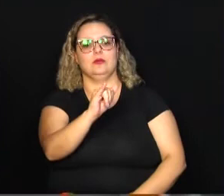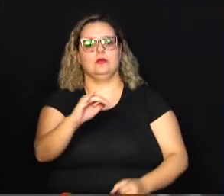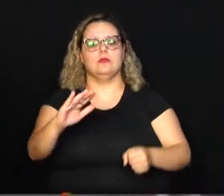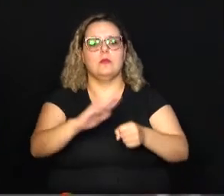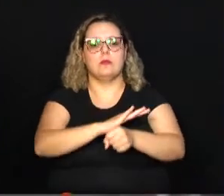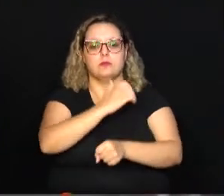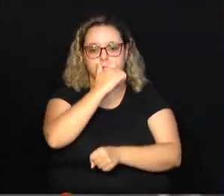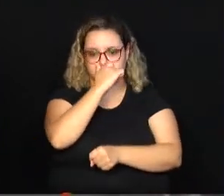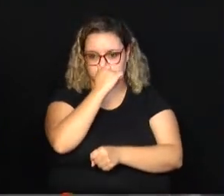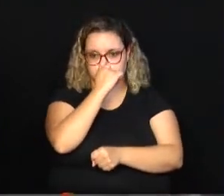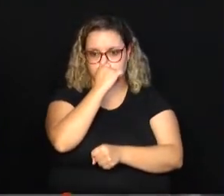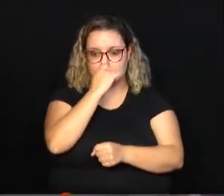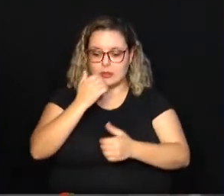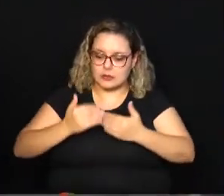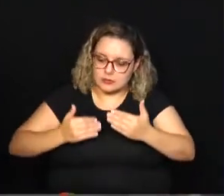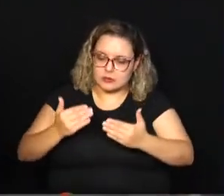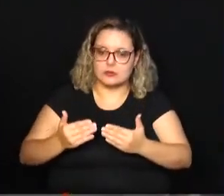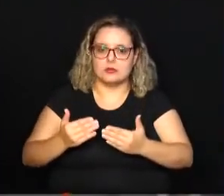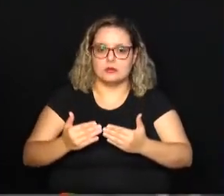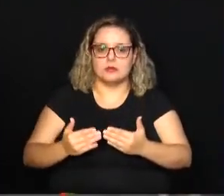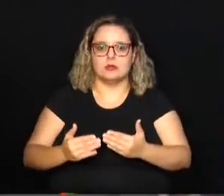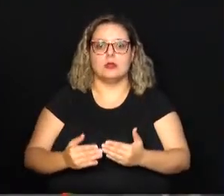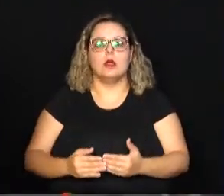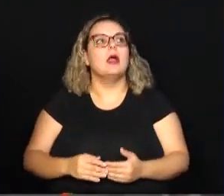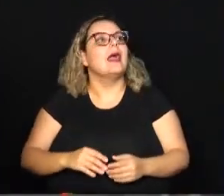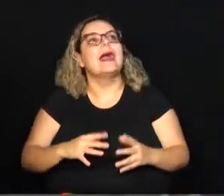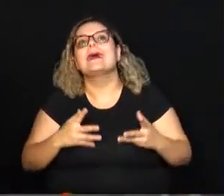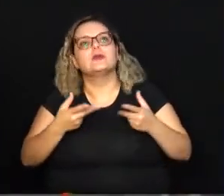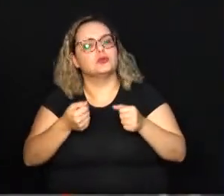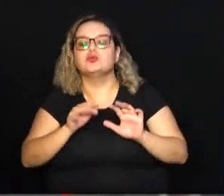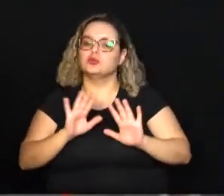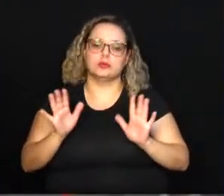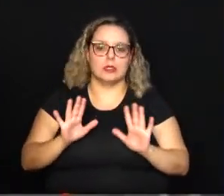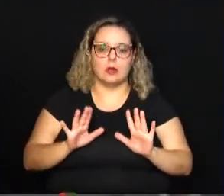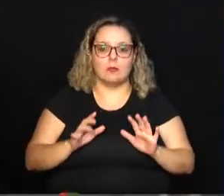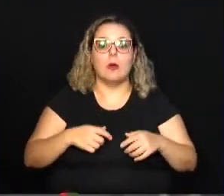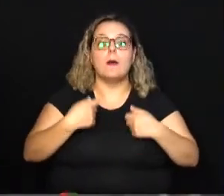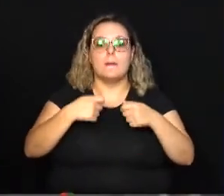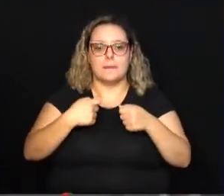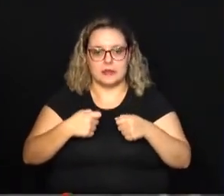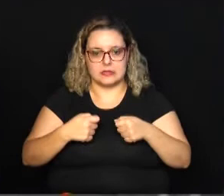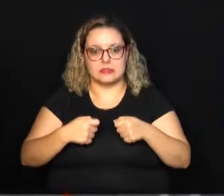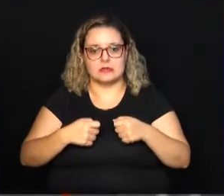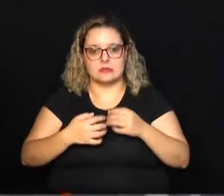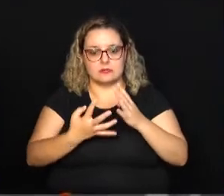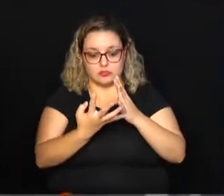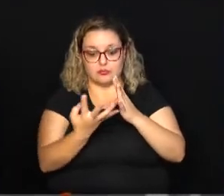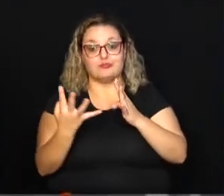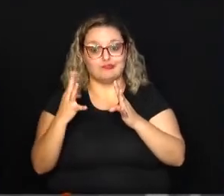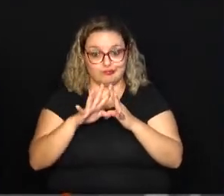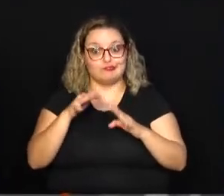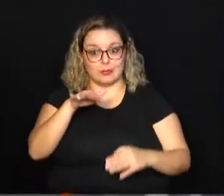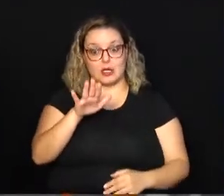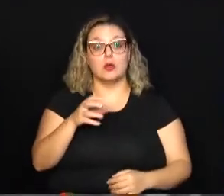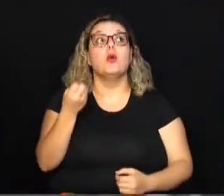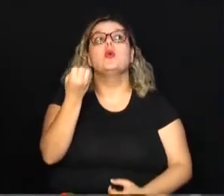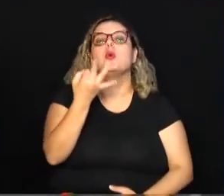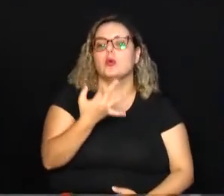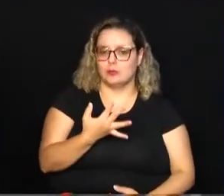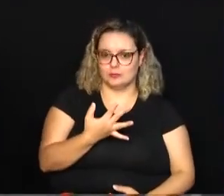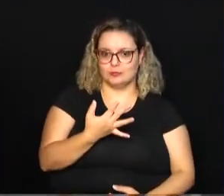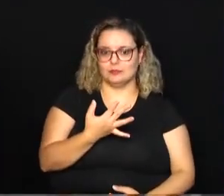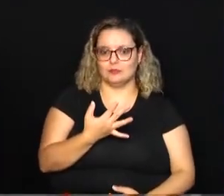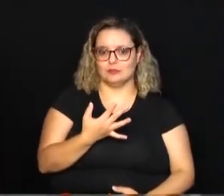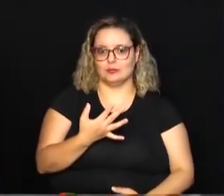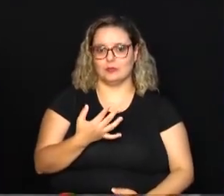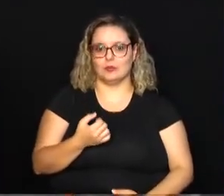andado. É suficiente? Não. Tem que ter mais restrição um pouco. O quanto dessa restrição? O problema não é quanto